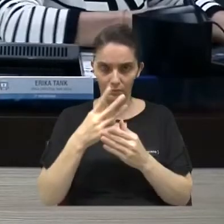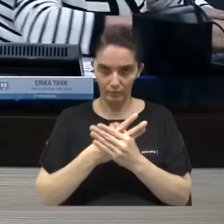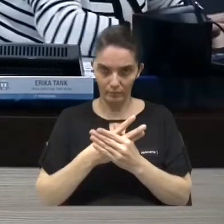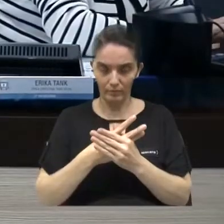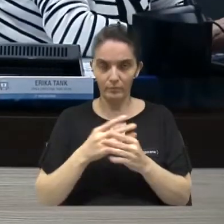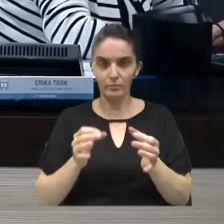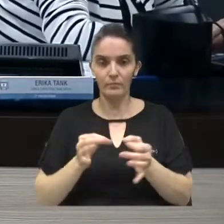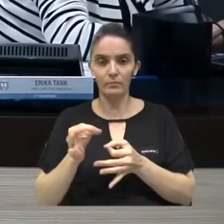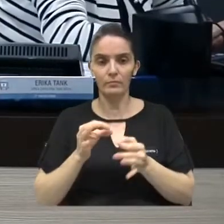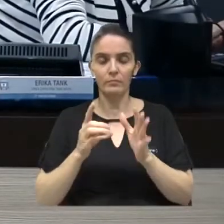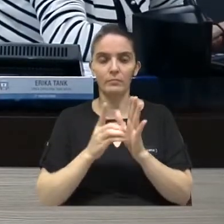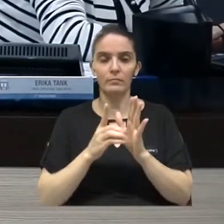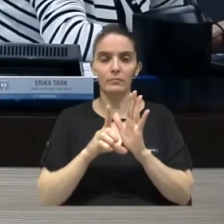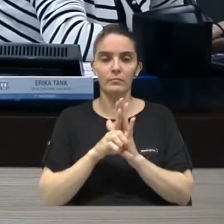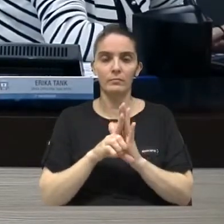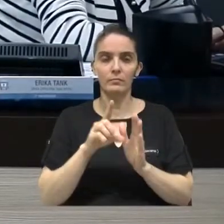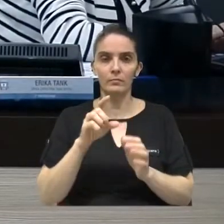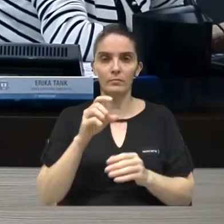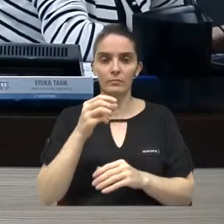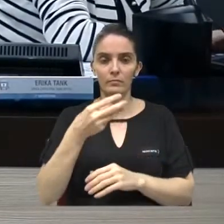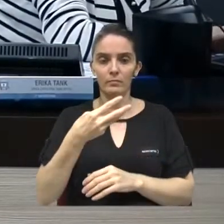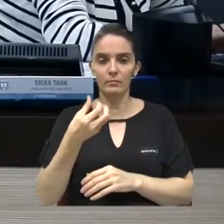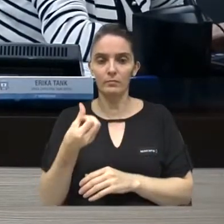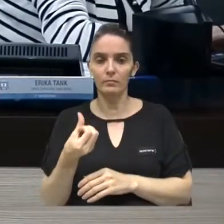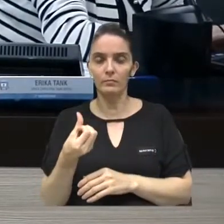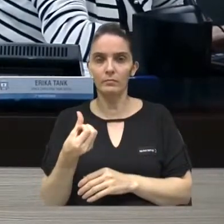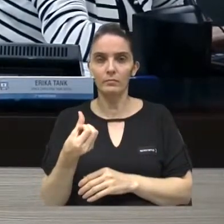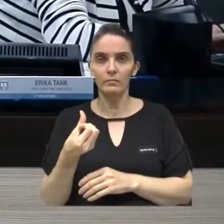que o projeto de decreto legislativo número